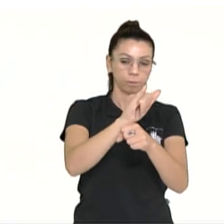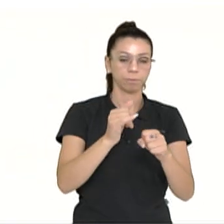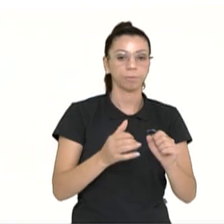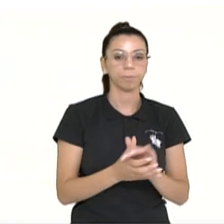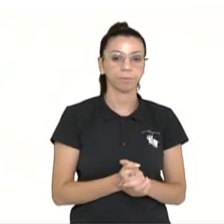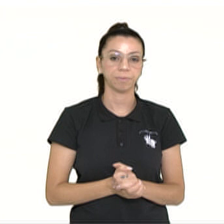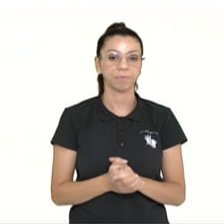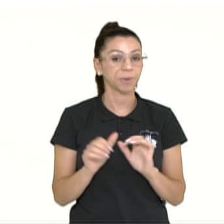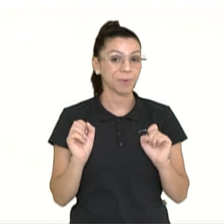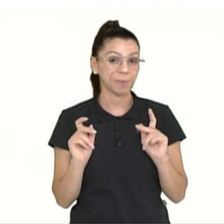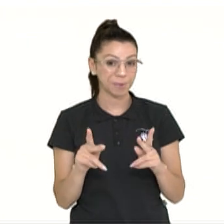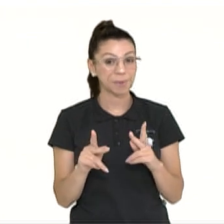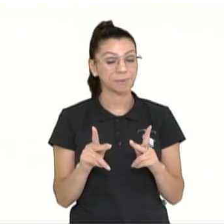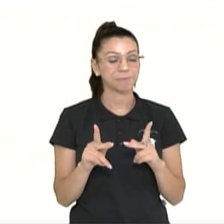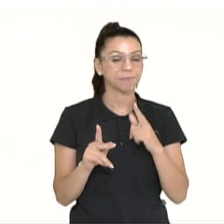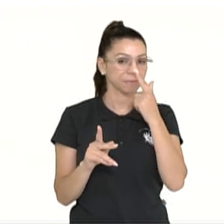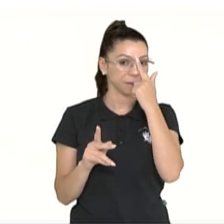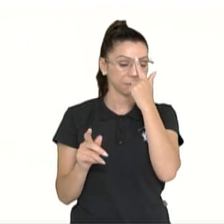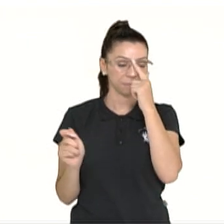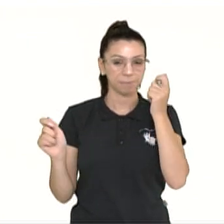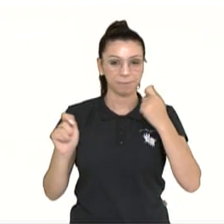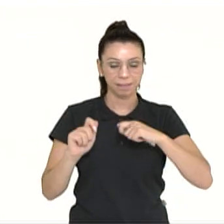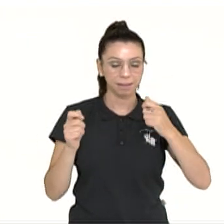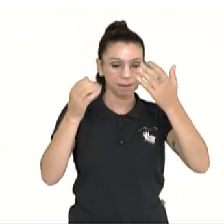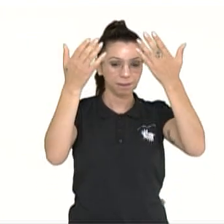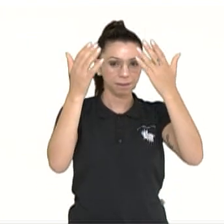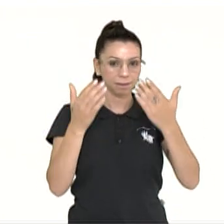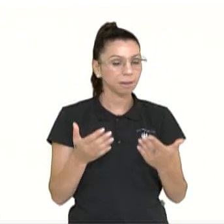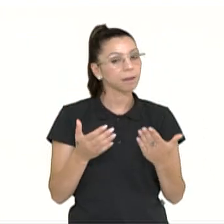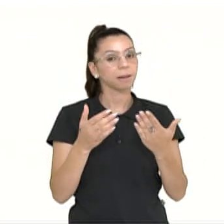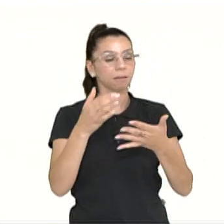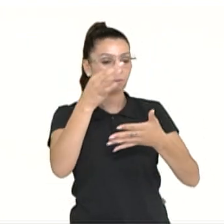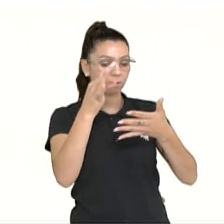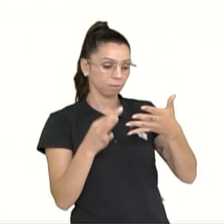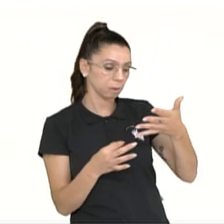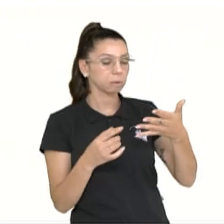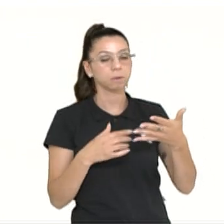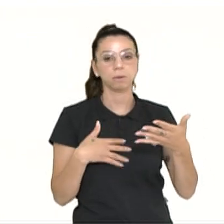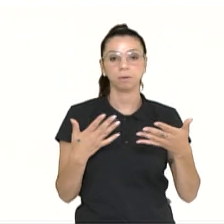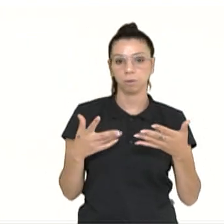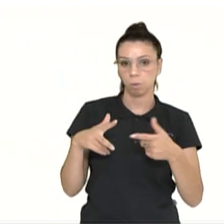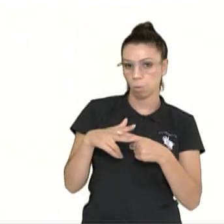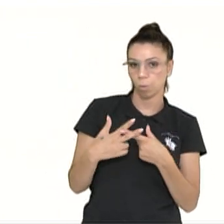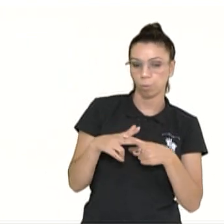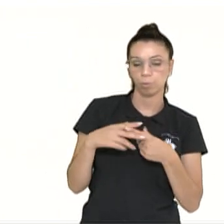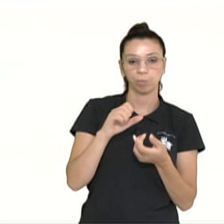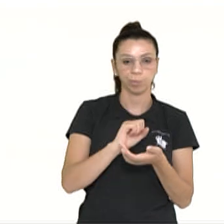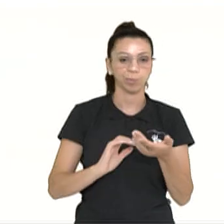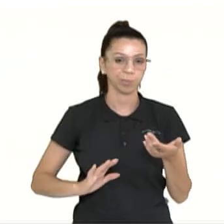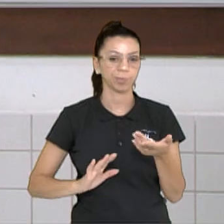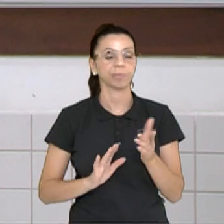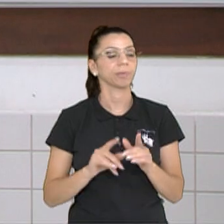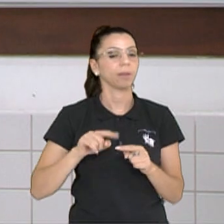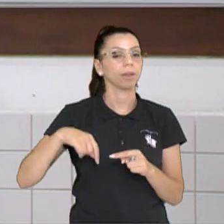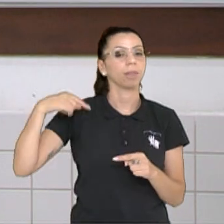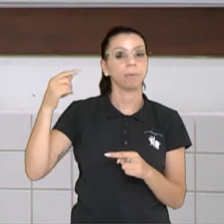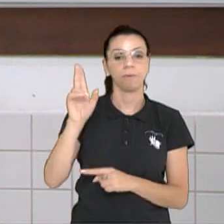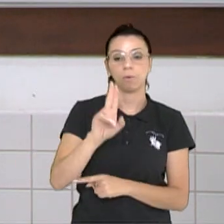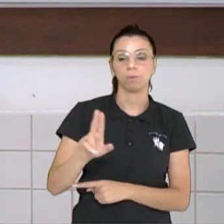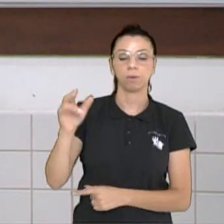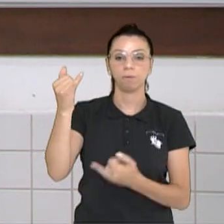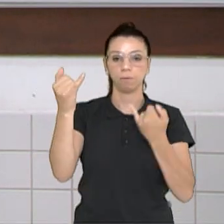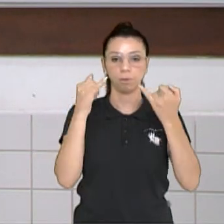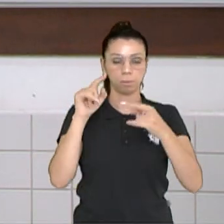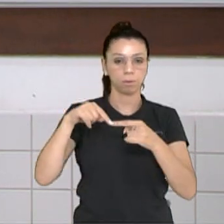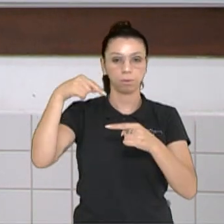ok? Então, não deixem de realizar, de verificar se você acertou aí e corrigir o teu exercício, tá? Depois vocês vão usar essas informações